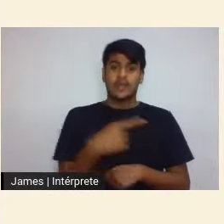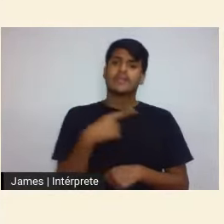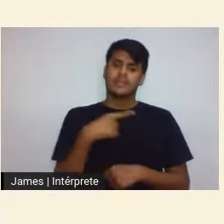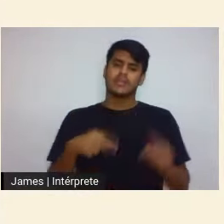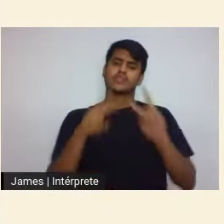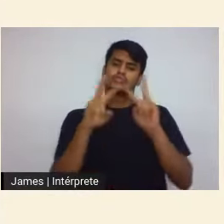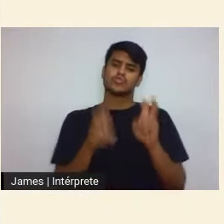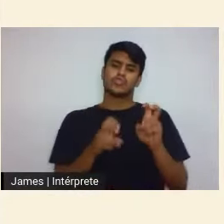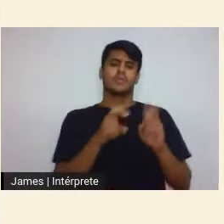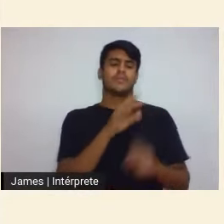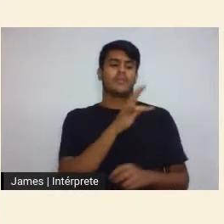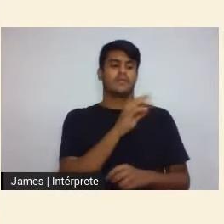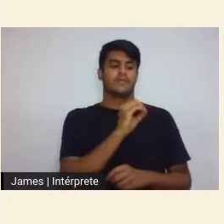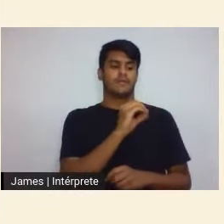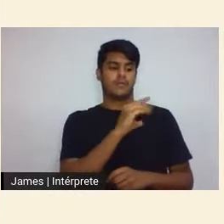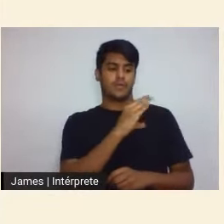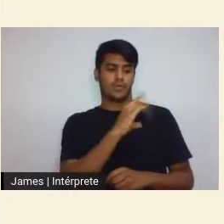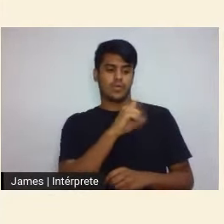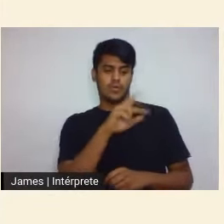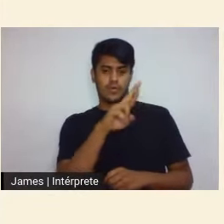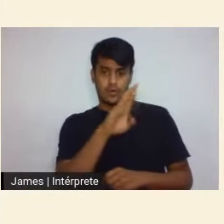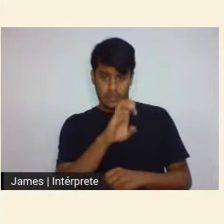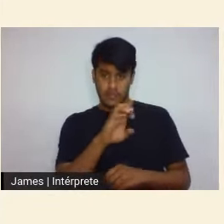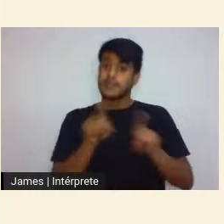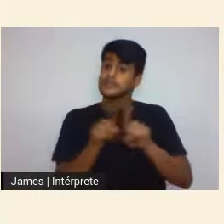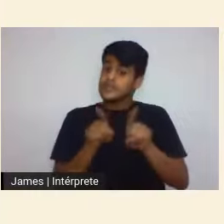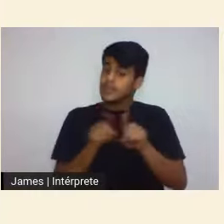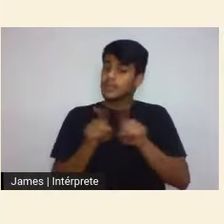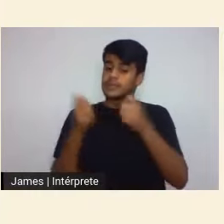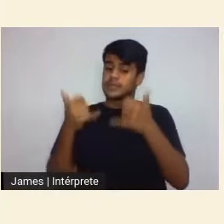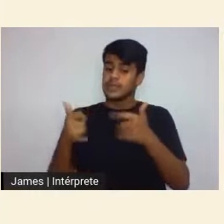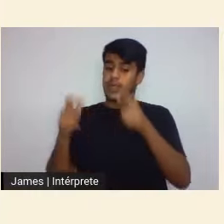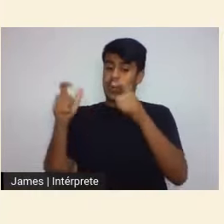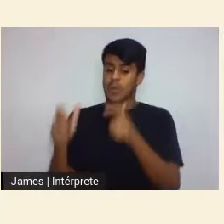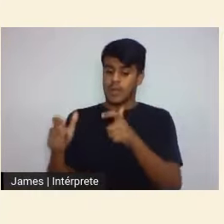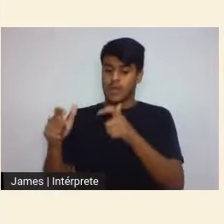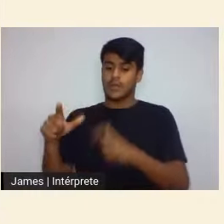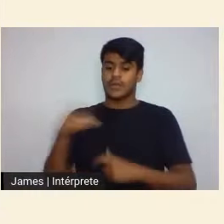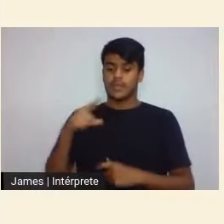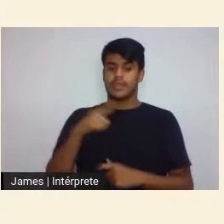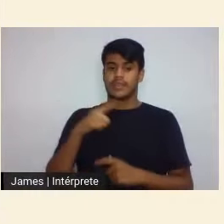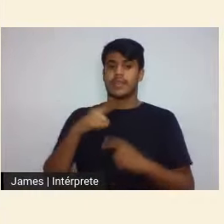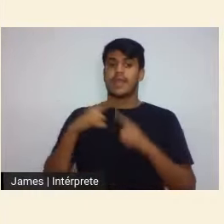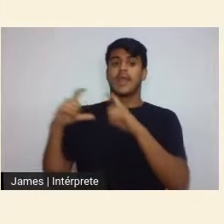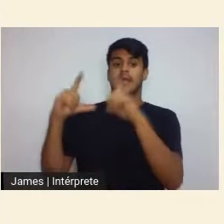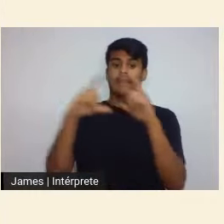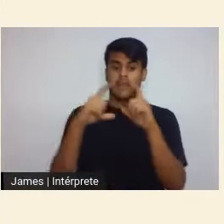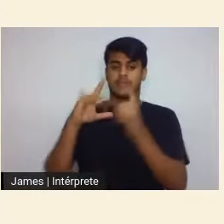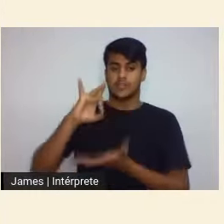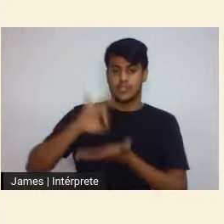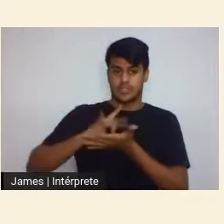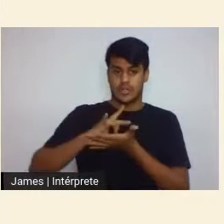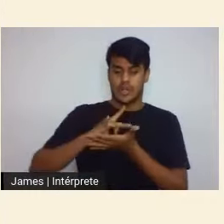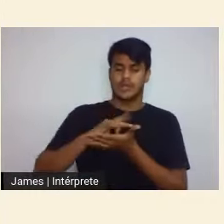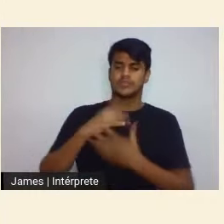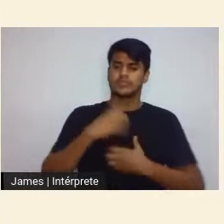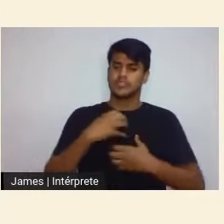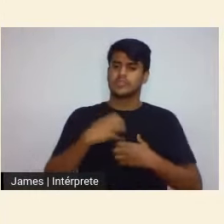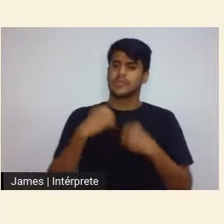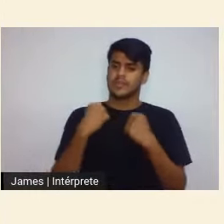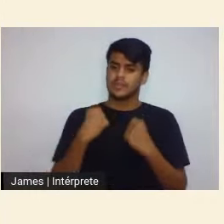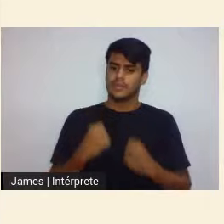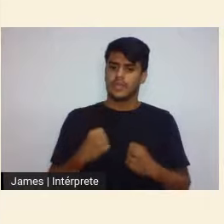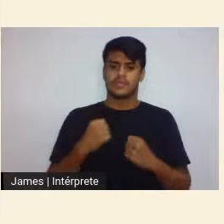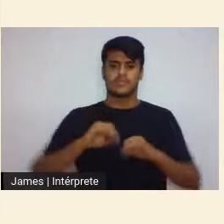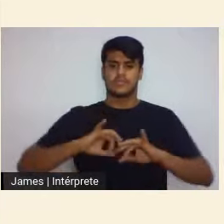folclore e da fala regional, fundindo imagens originais com ritmo tenso, sintético, sincopado,